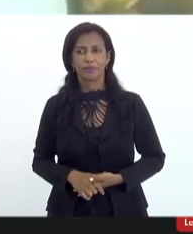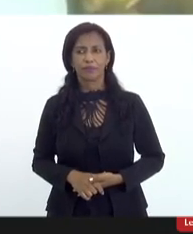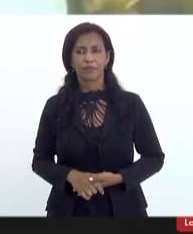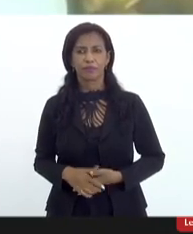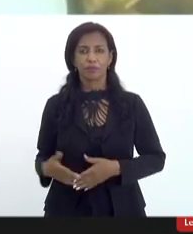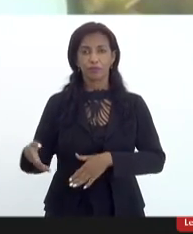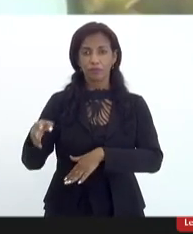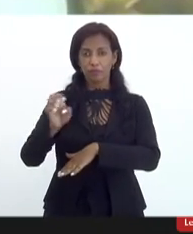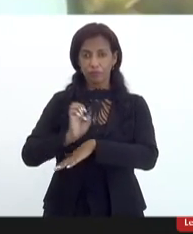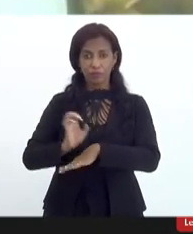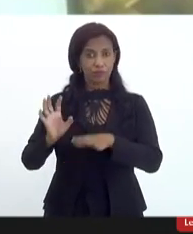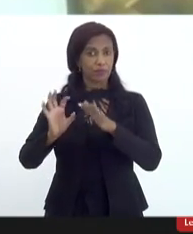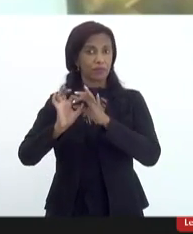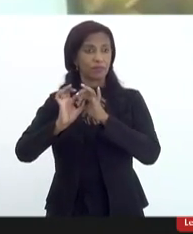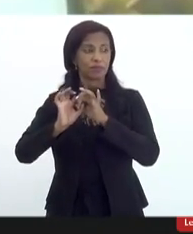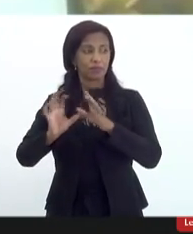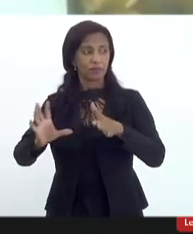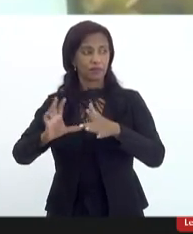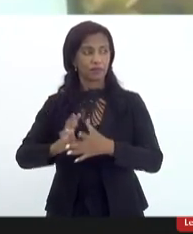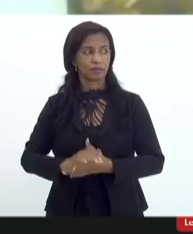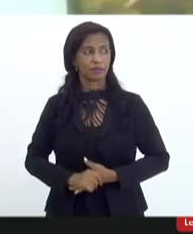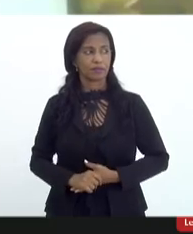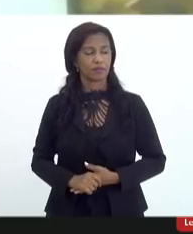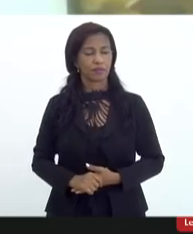num Estado laico,